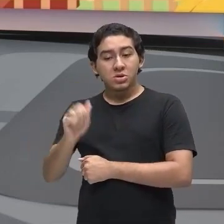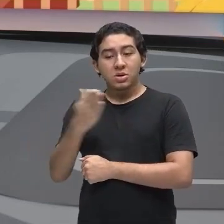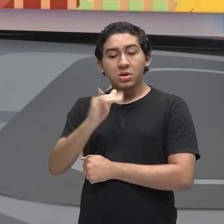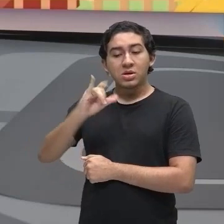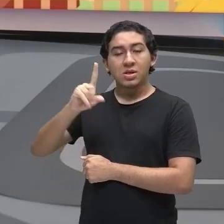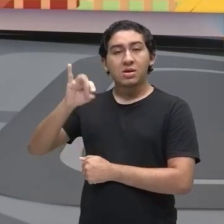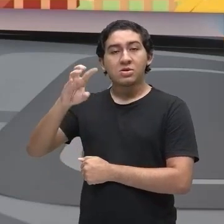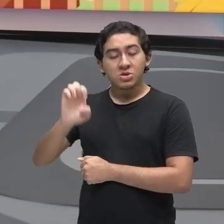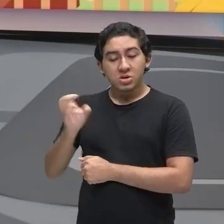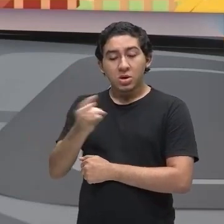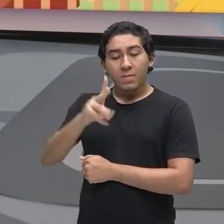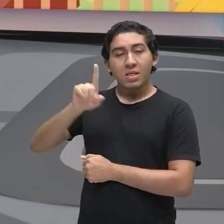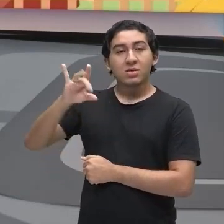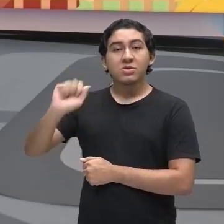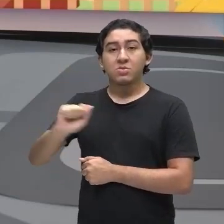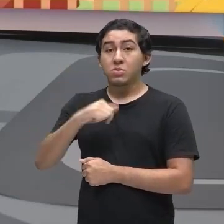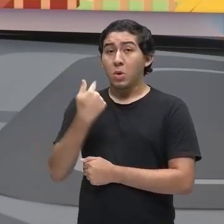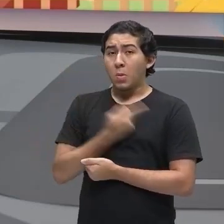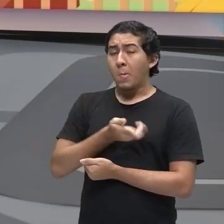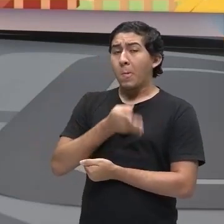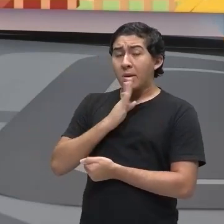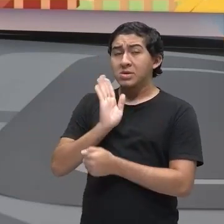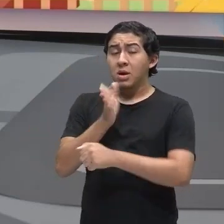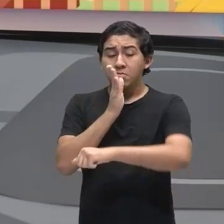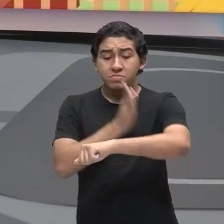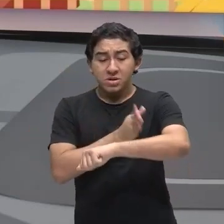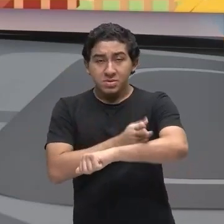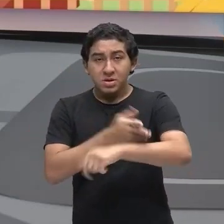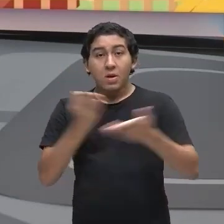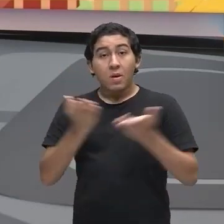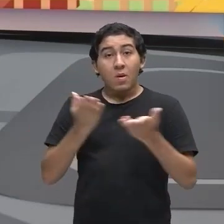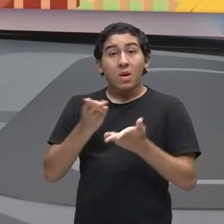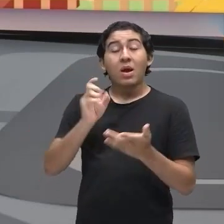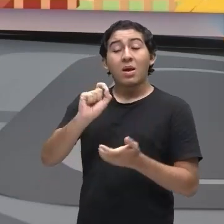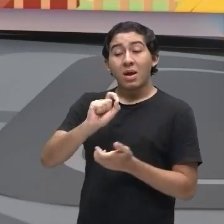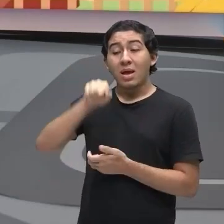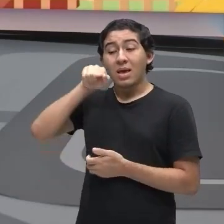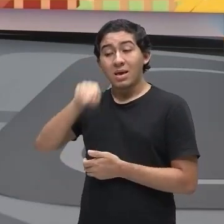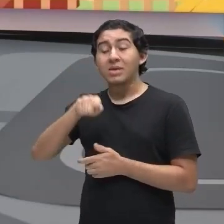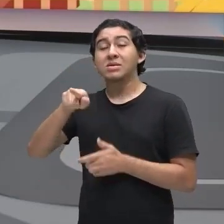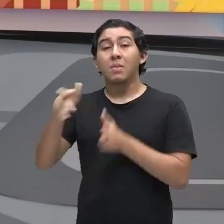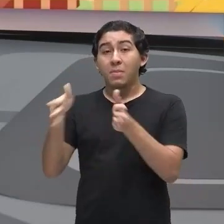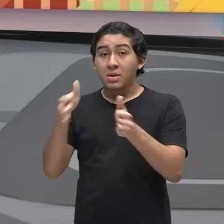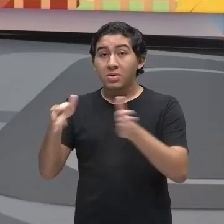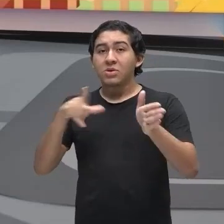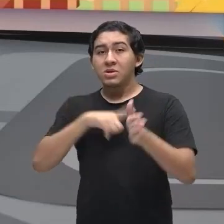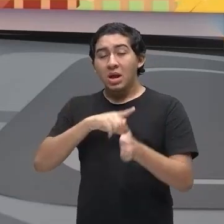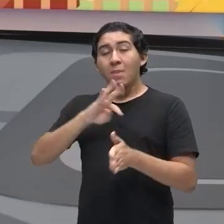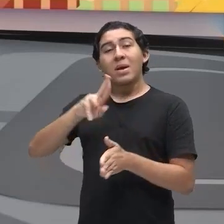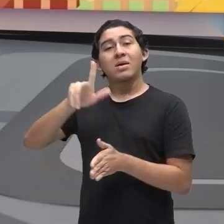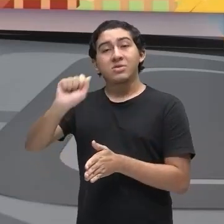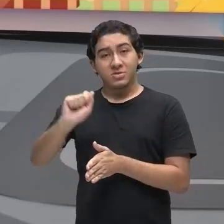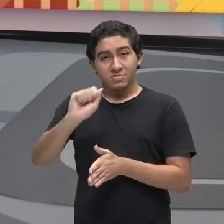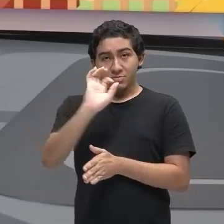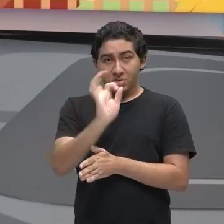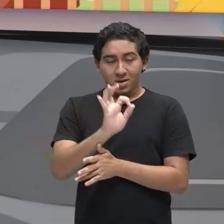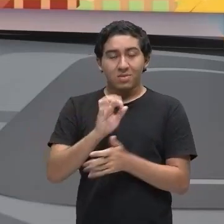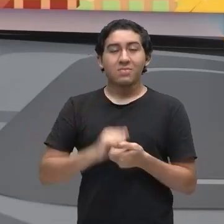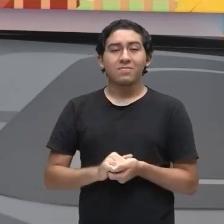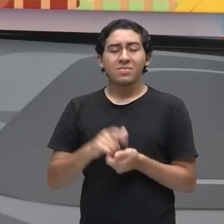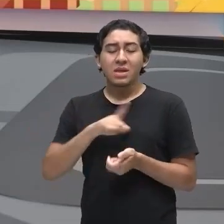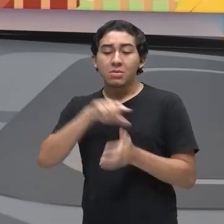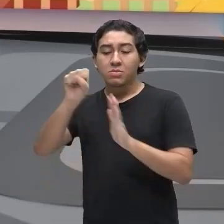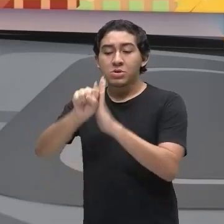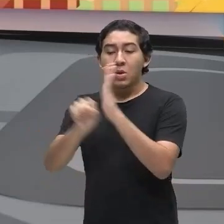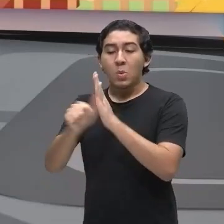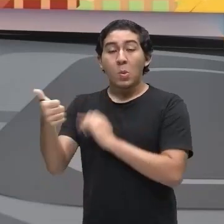já estamos durante o período da Idade Média, agora nós vamos falar sobre esse período que compreende a Baixa Idade Média, que vai ali do